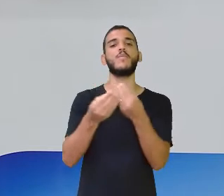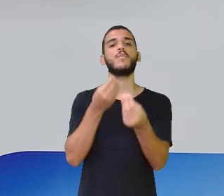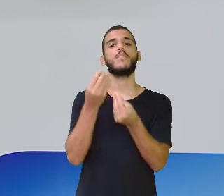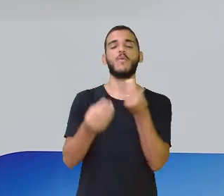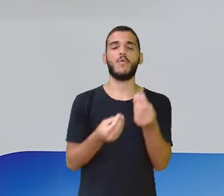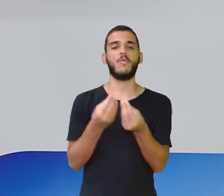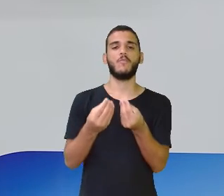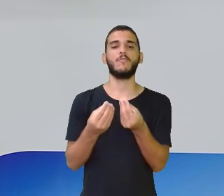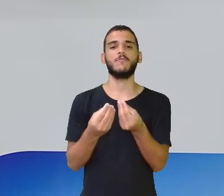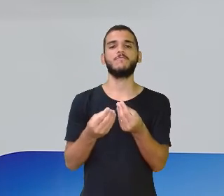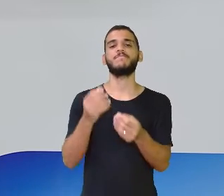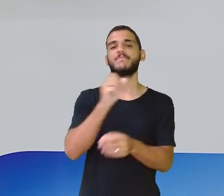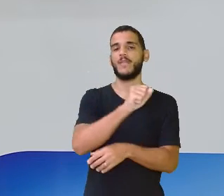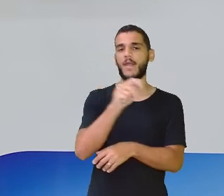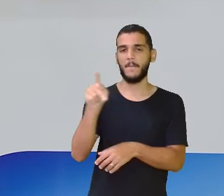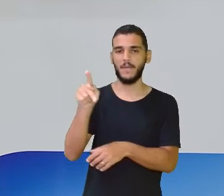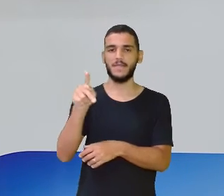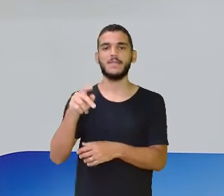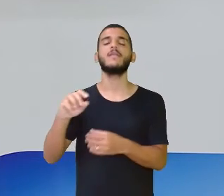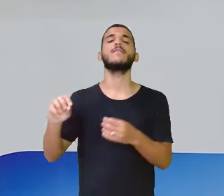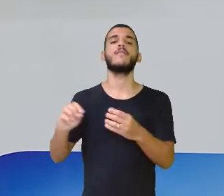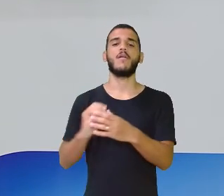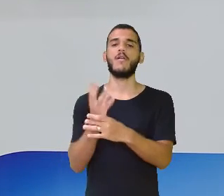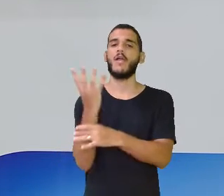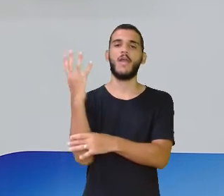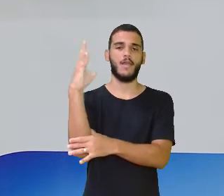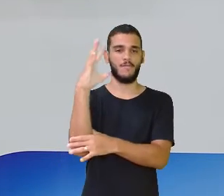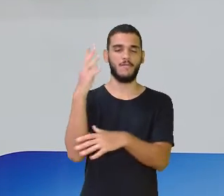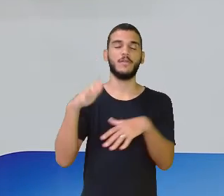livros, porque a leitura quinto ano vai ajudar